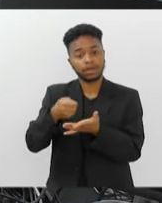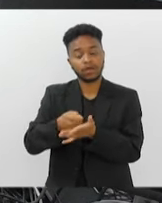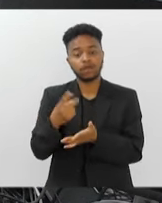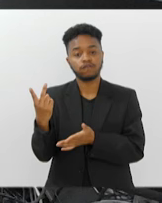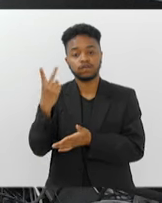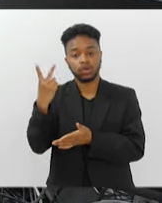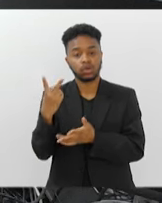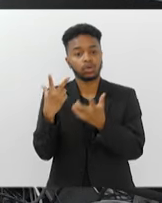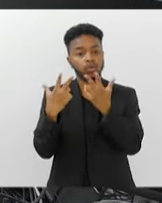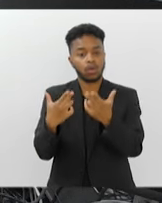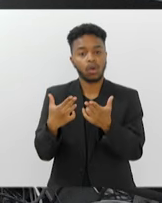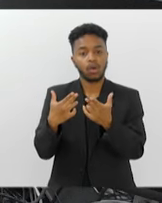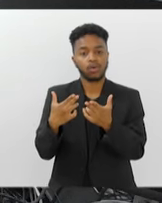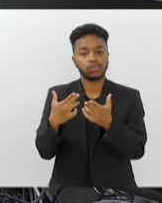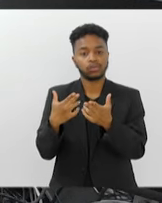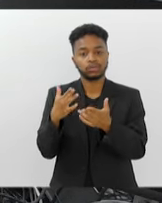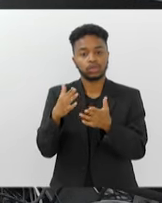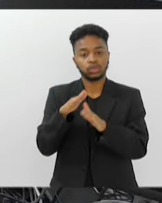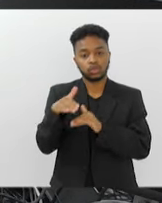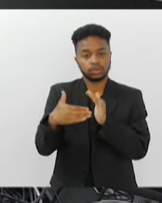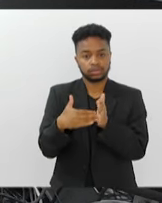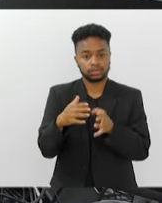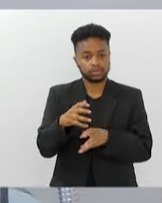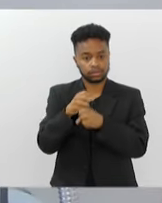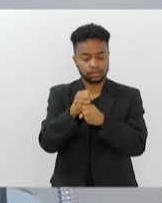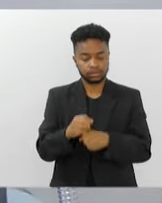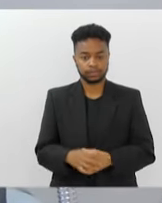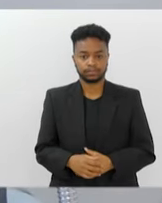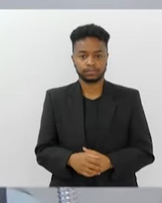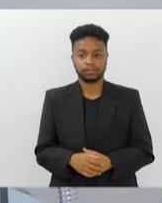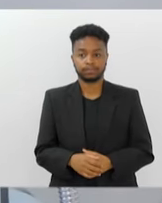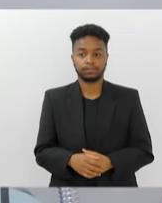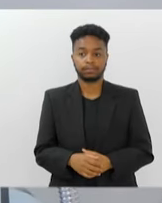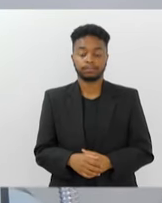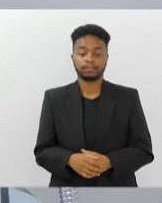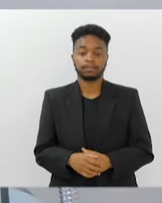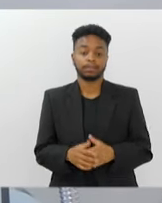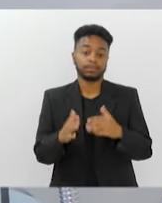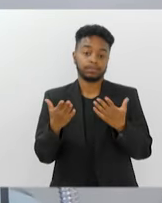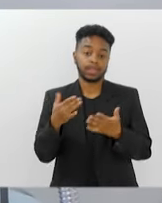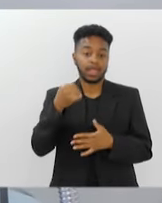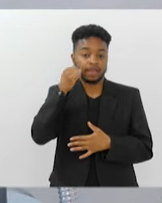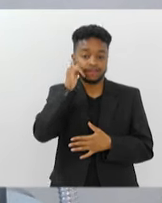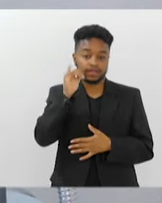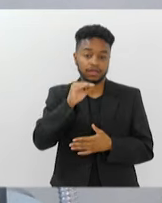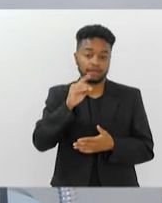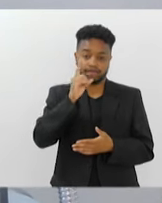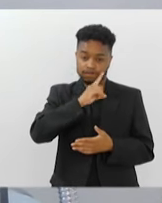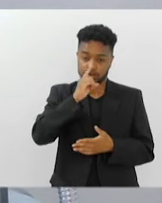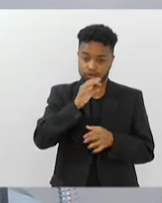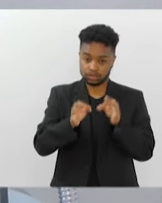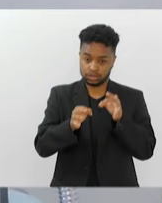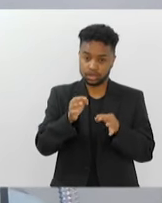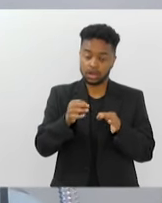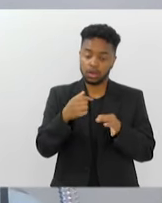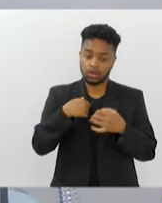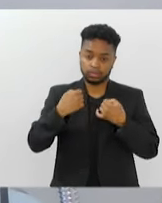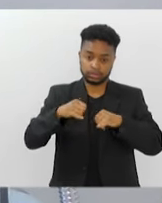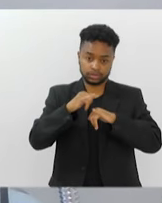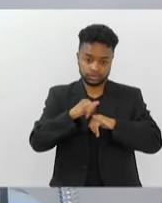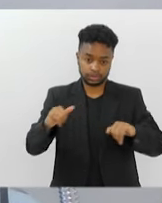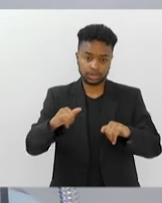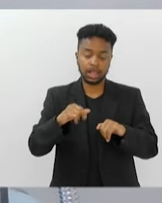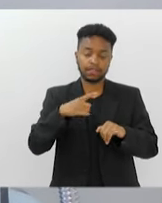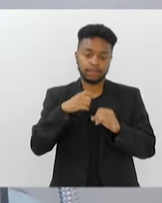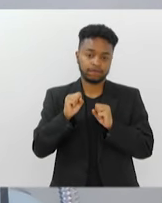infelizmente agora eh para não ser injusto para não ser injusto é importante dizer que houve um esforço do governo do